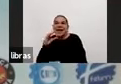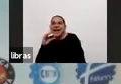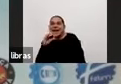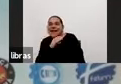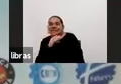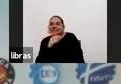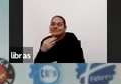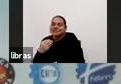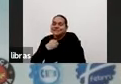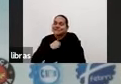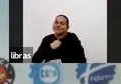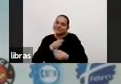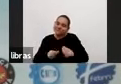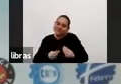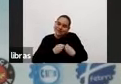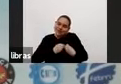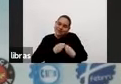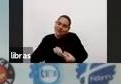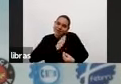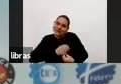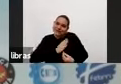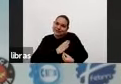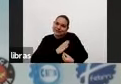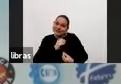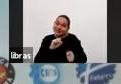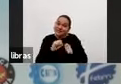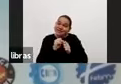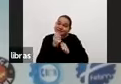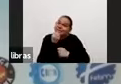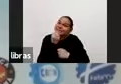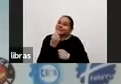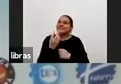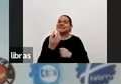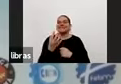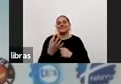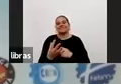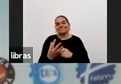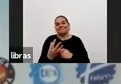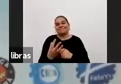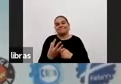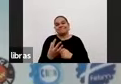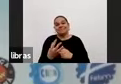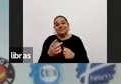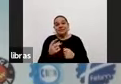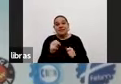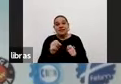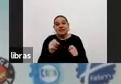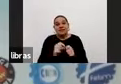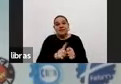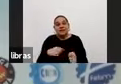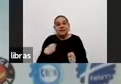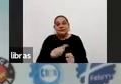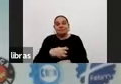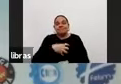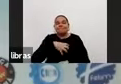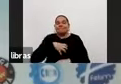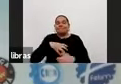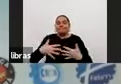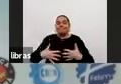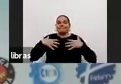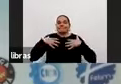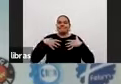solidariedade esquenta, faz bem, fazer bem. É, faz com que a nossa endorfina se produza de